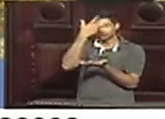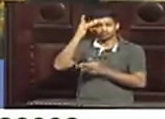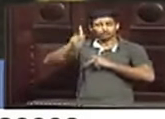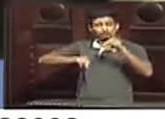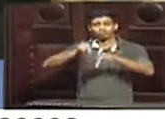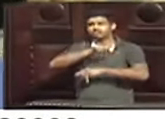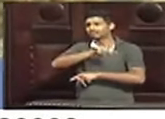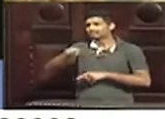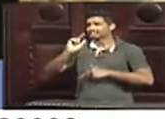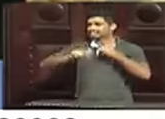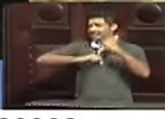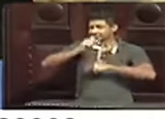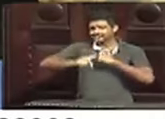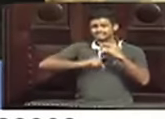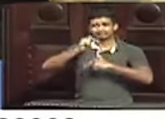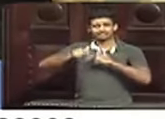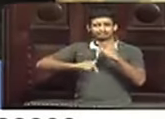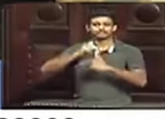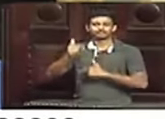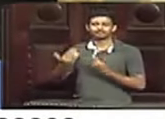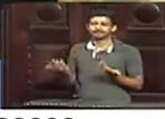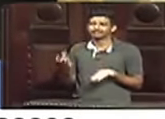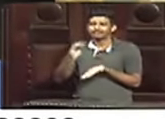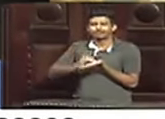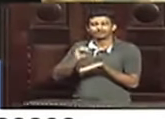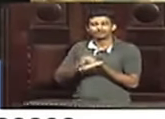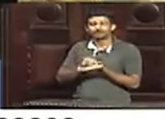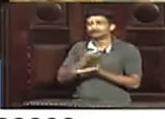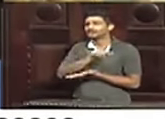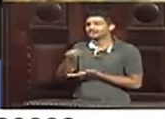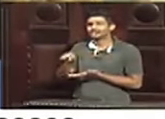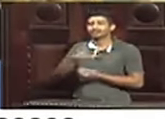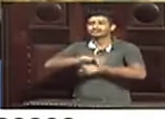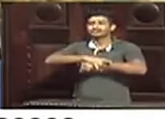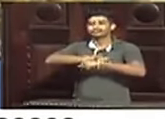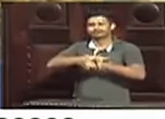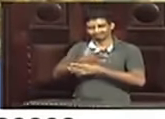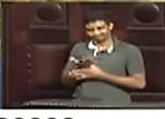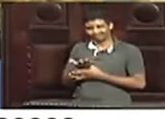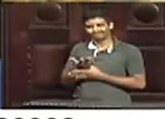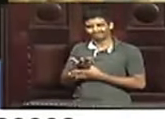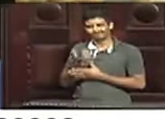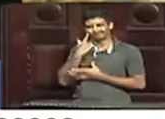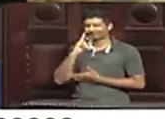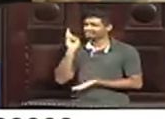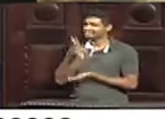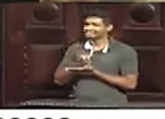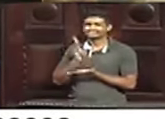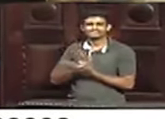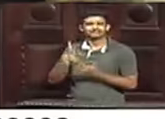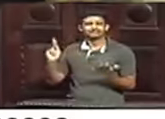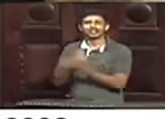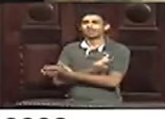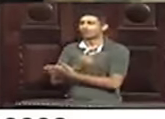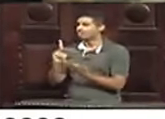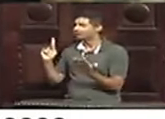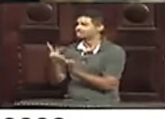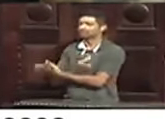trabalhadora, na hora do rush, teve impedido seu direito de ir e vir. Aconteceram dezenas de atos de